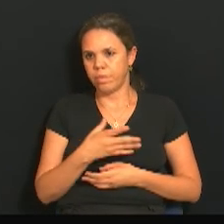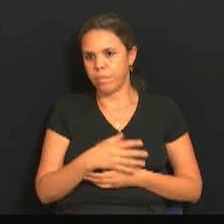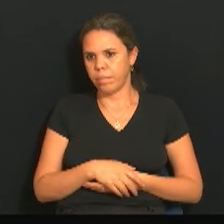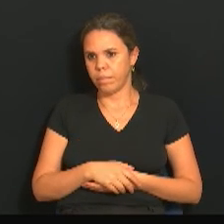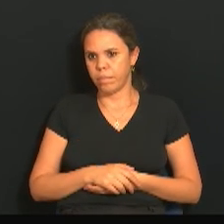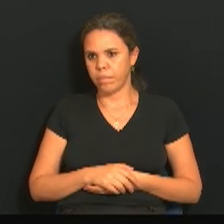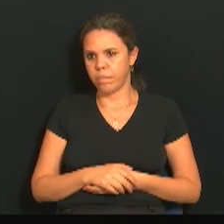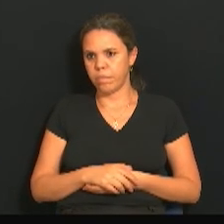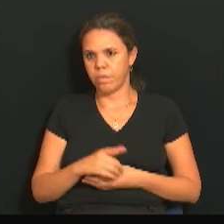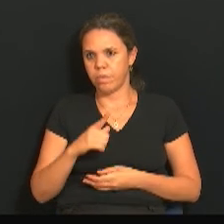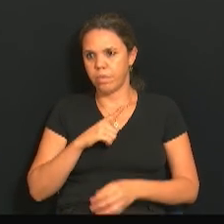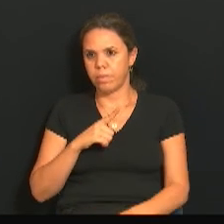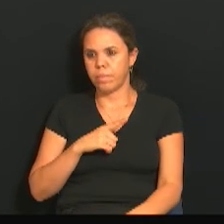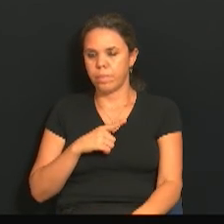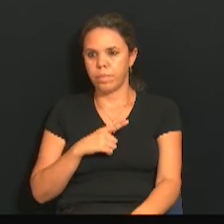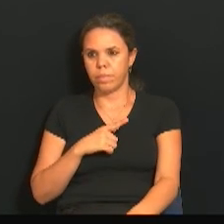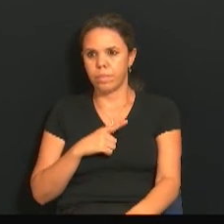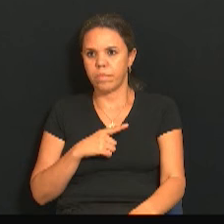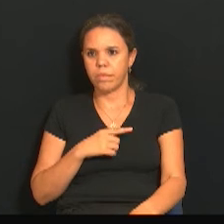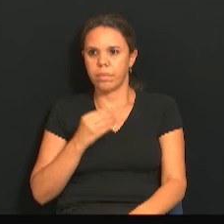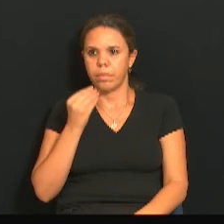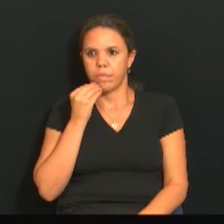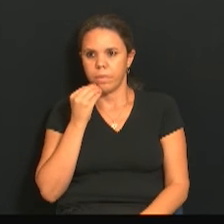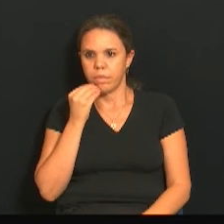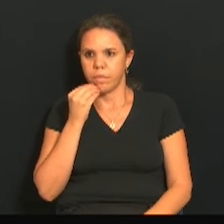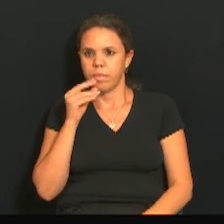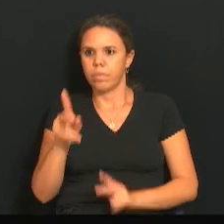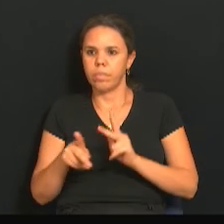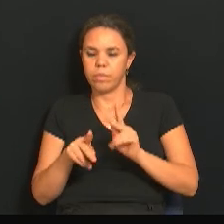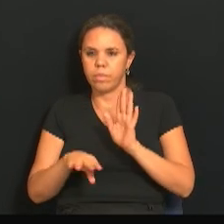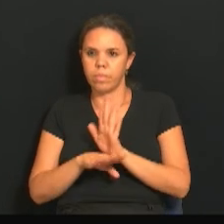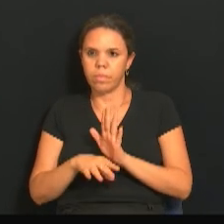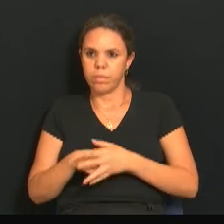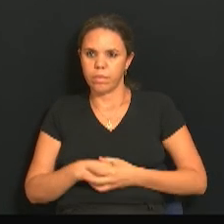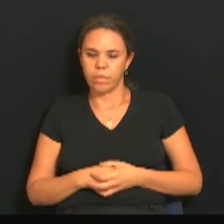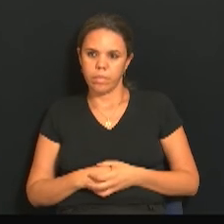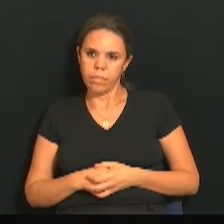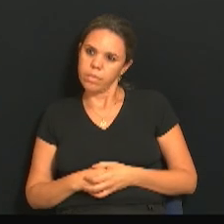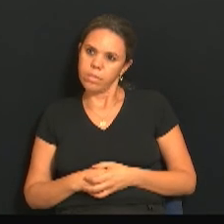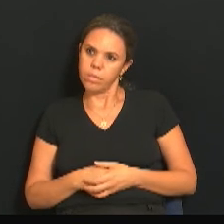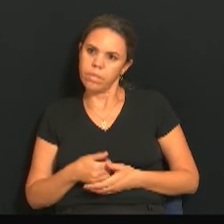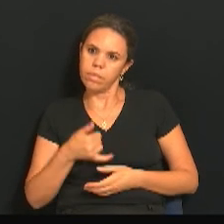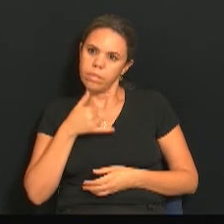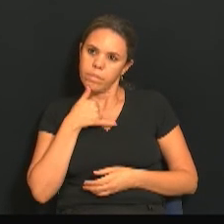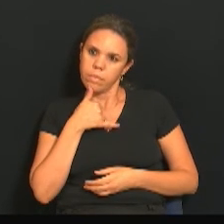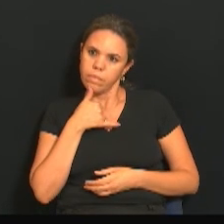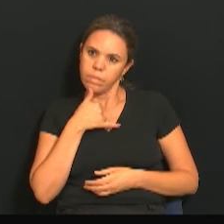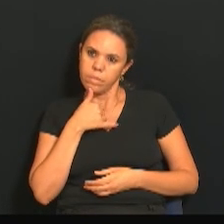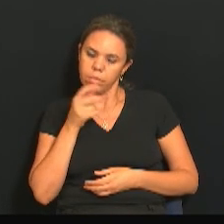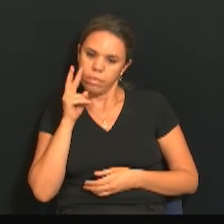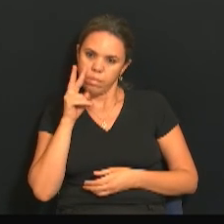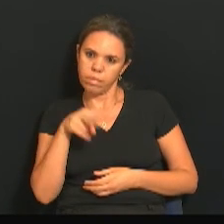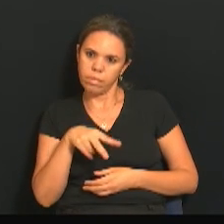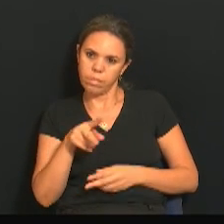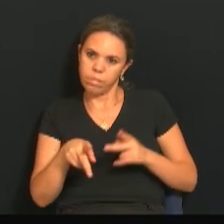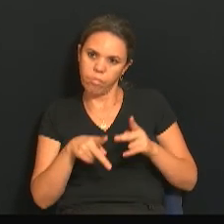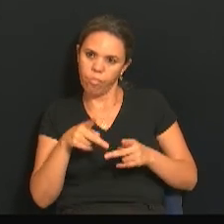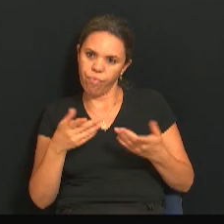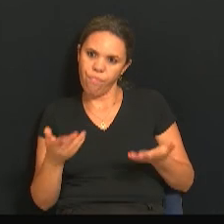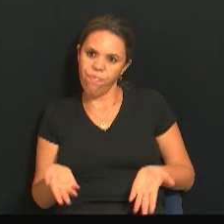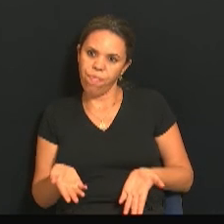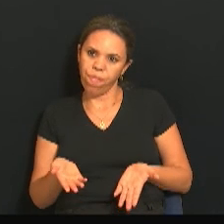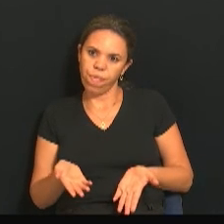gente tenha essa possibilidade para essas pessoas. Então, é muito triste a gente poder ver tantas pessoas